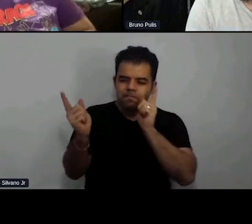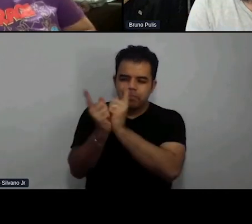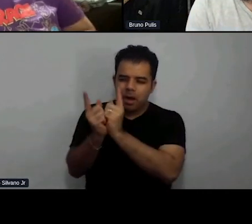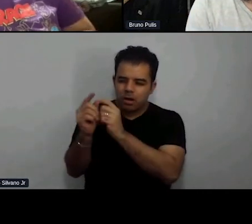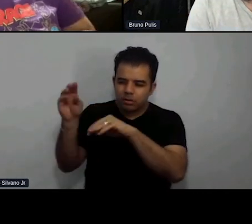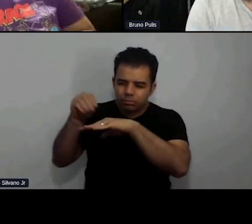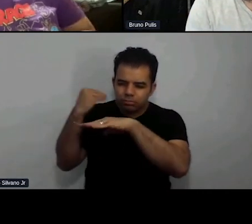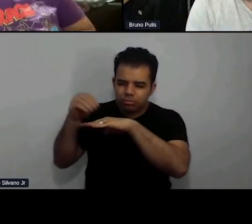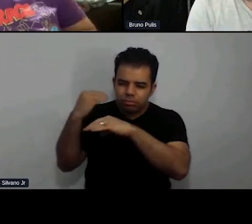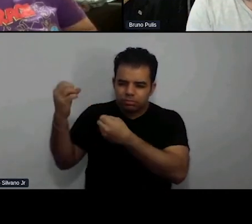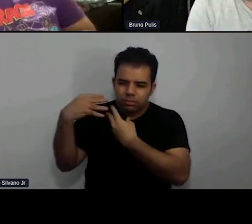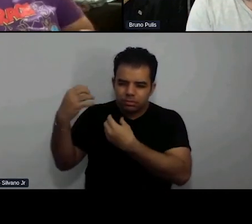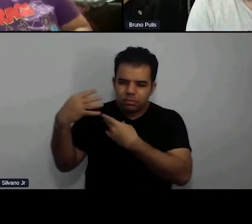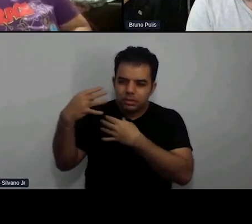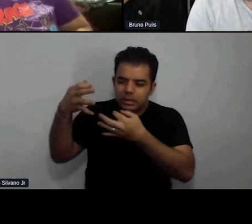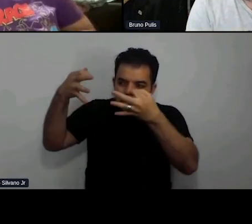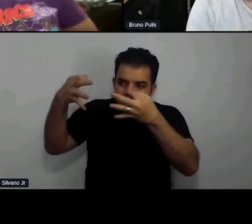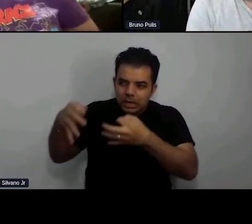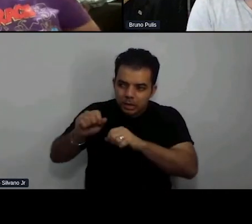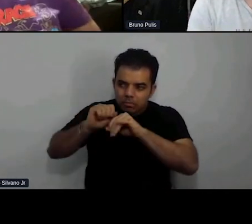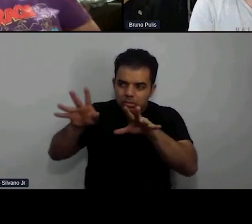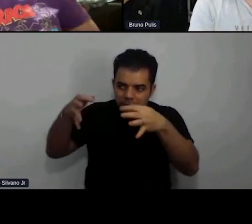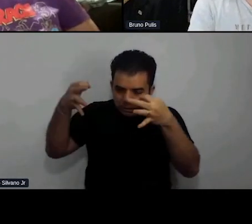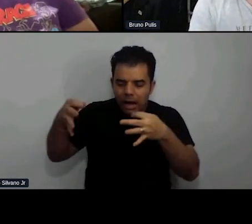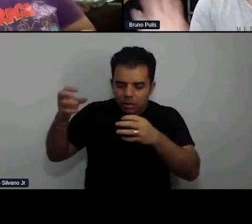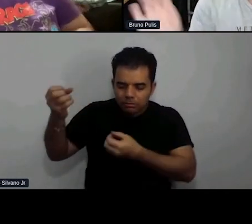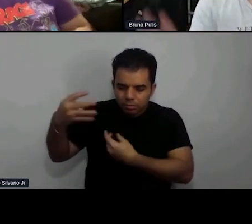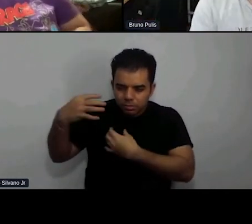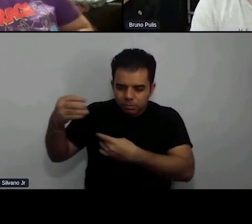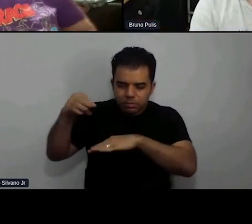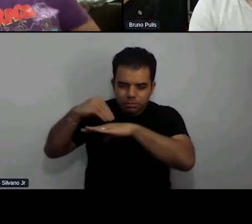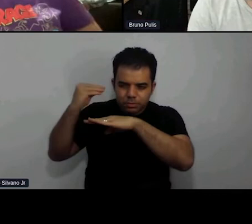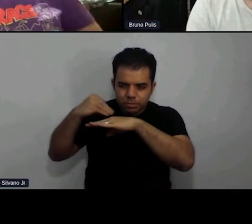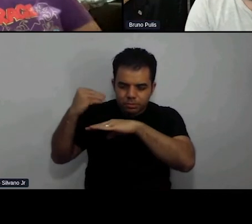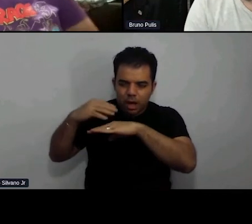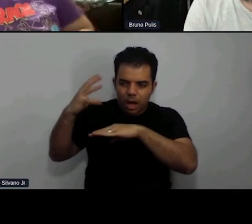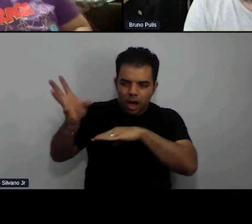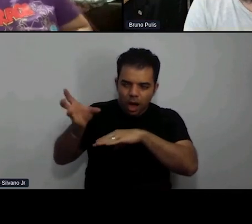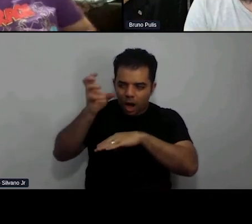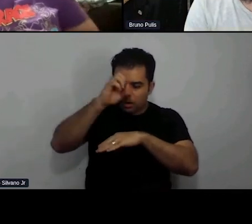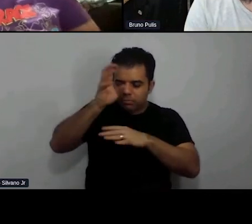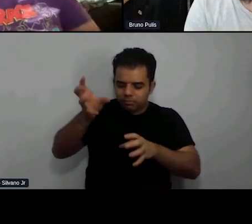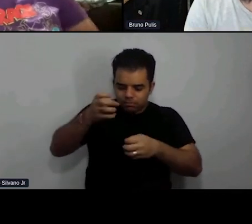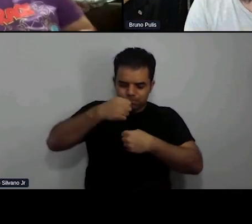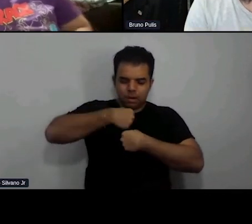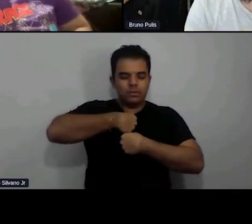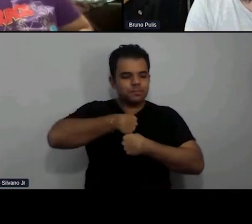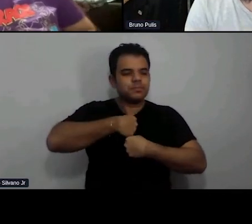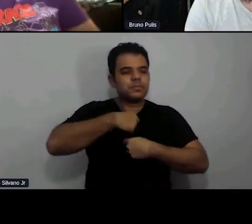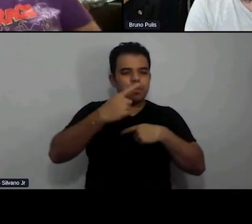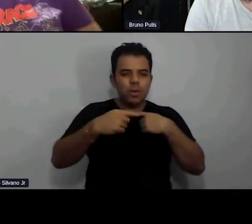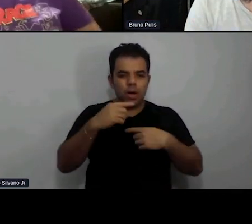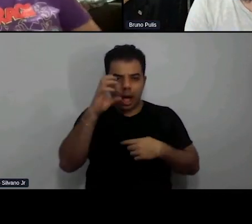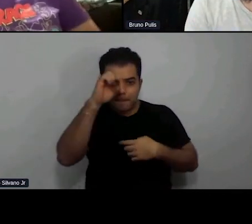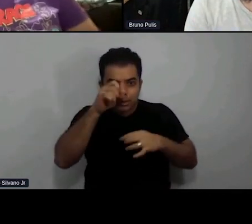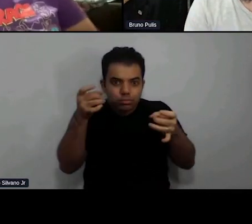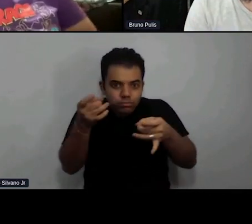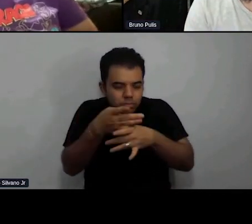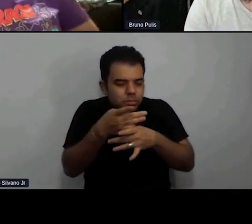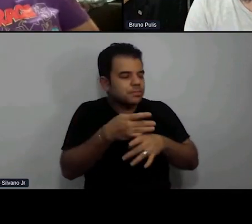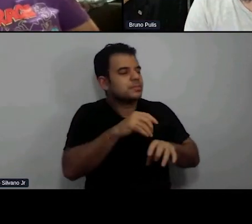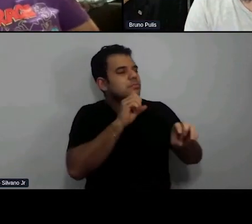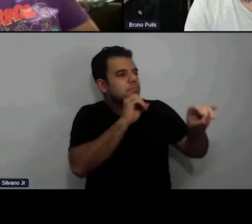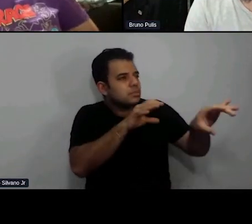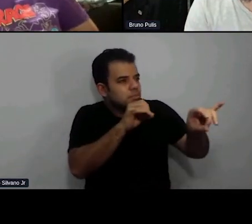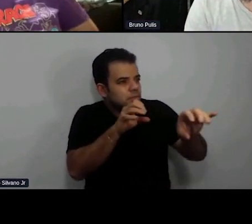certa, digamos assim, que vão propagar da maneira que tem que propagar, a fim de serem multiplicadoras sobre esse assunto. E se você seguir essas